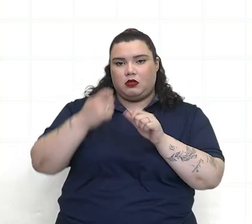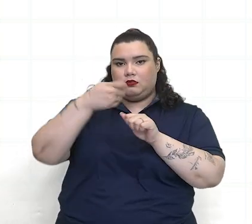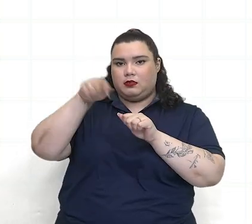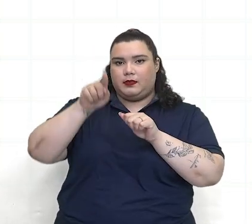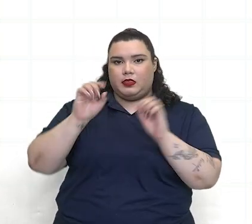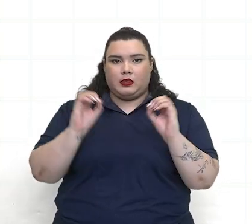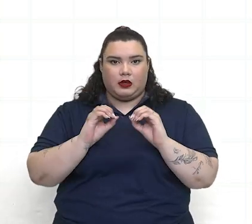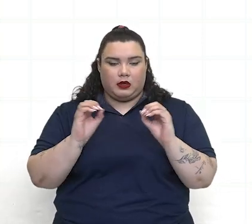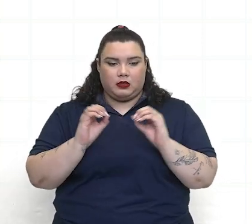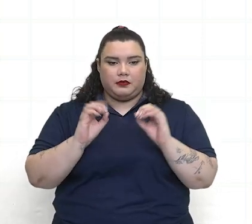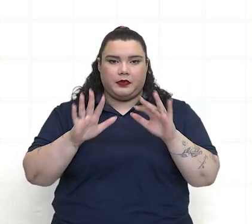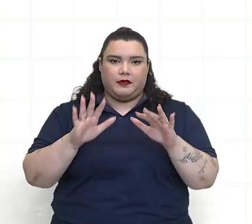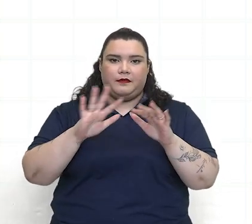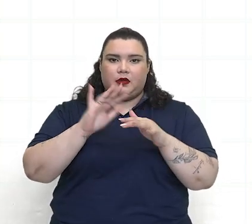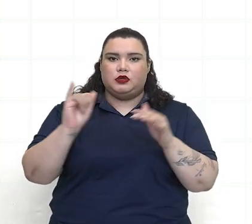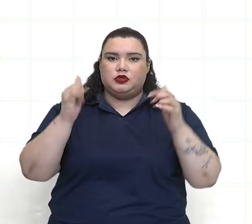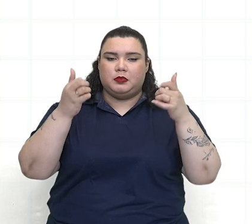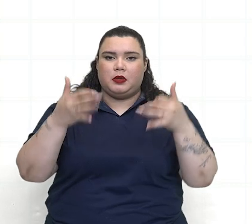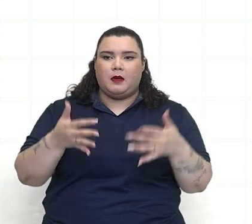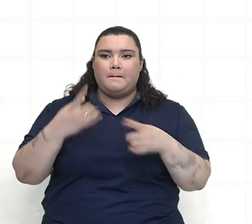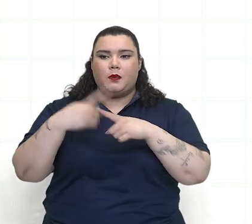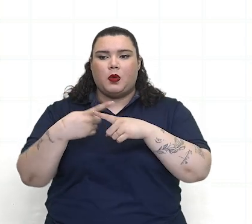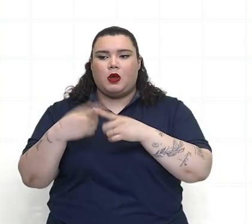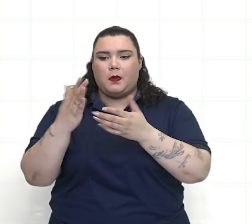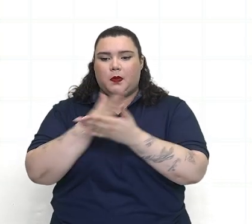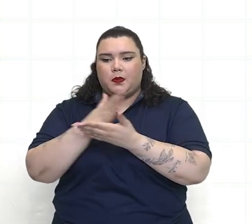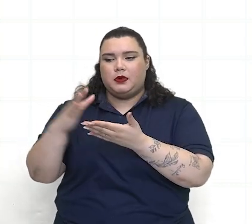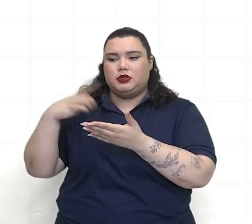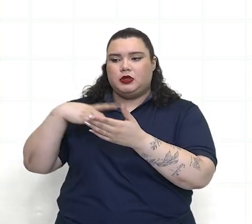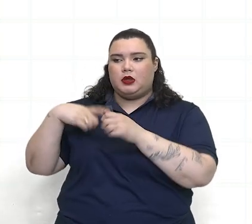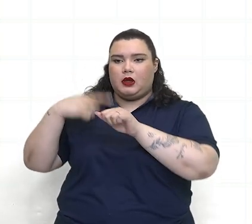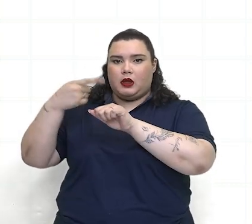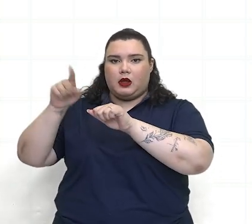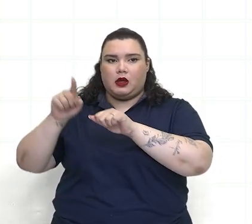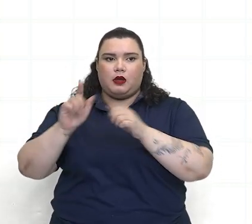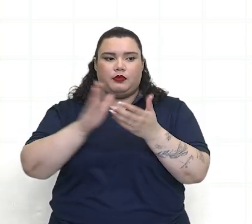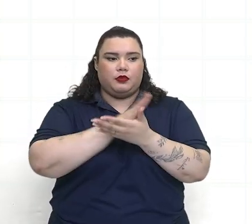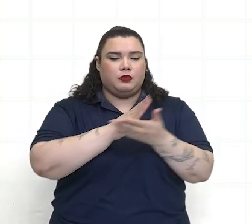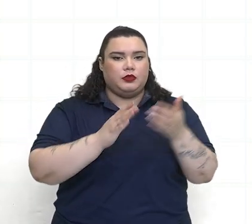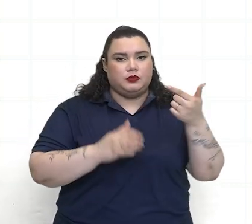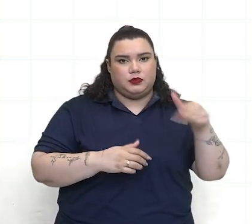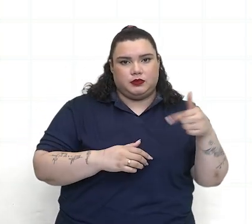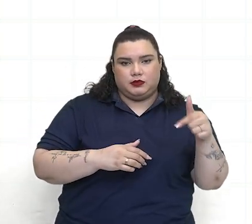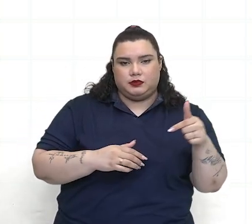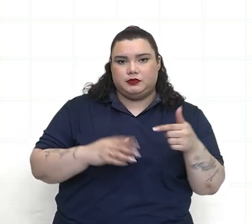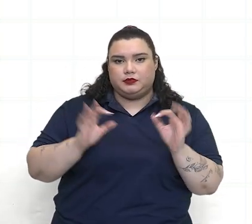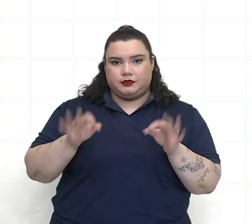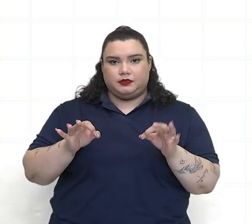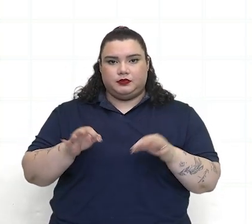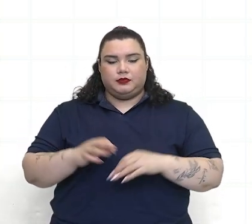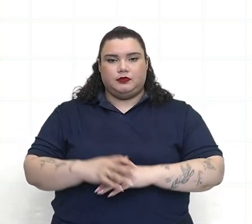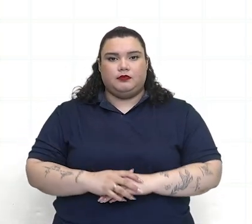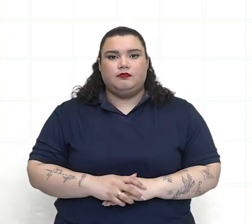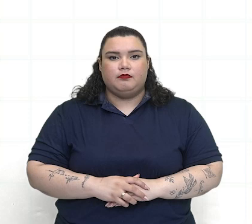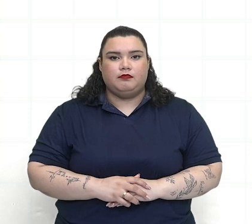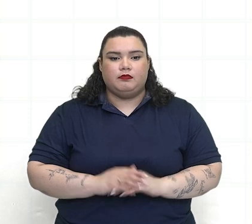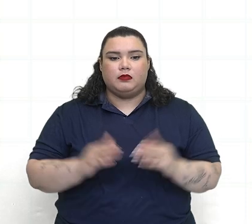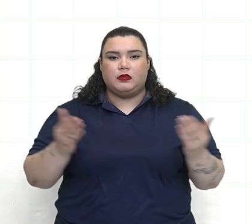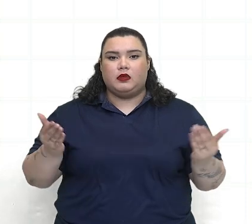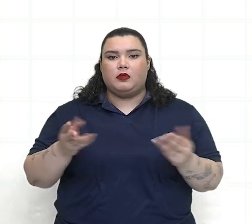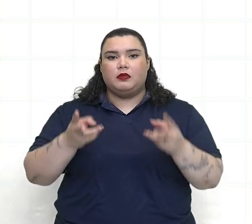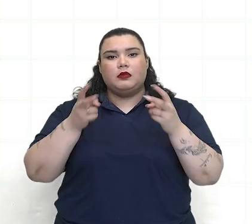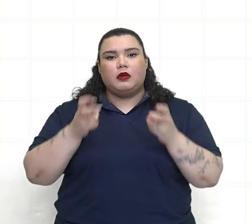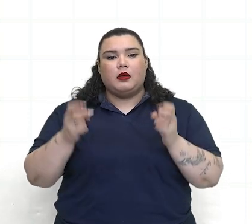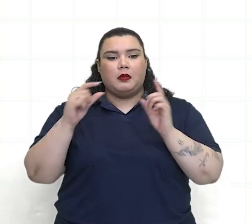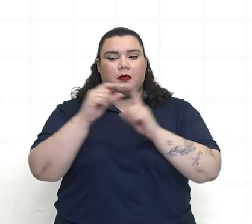comentar e explicar por que algumas são acentuadas e algumas não são, nas sílabas tônicas. Então, veja a